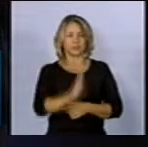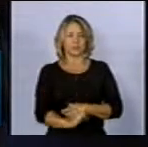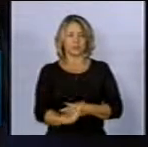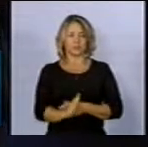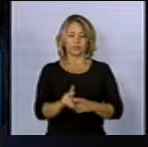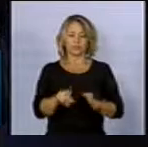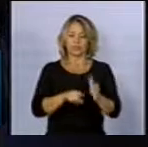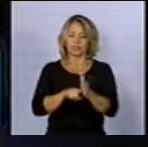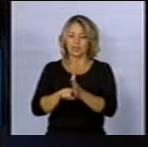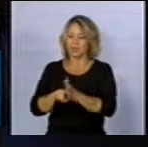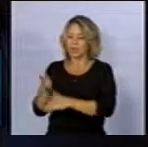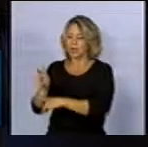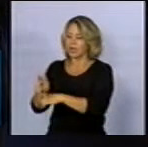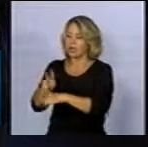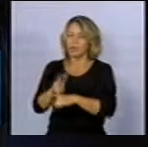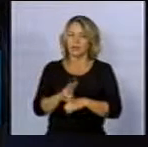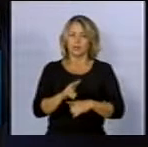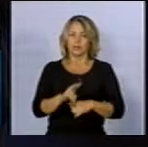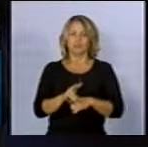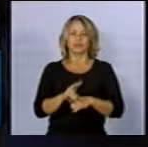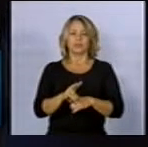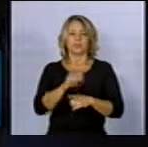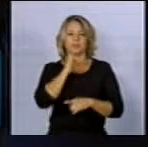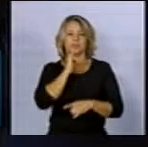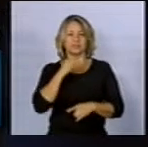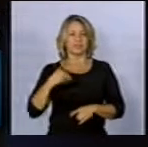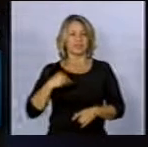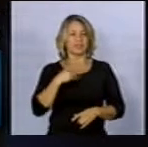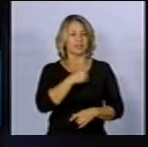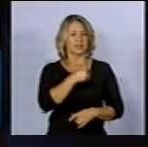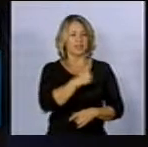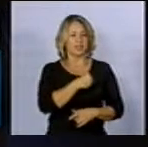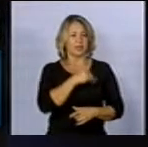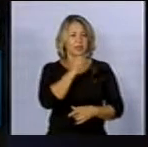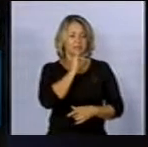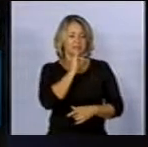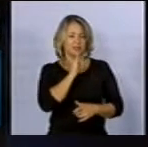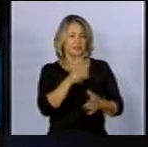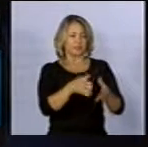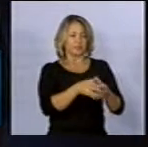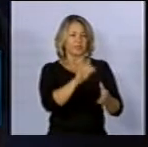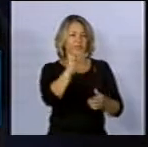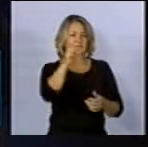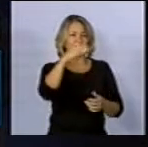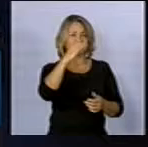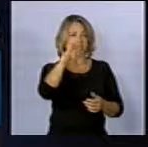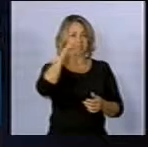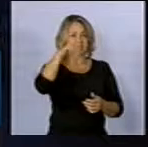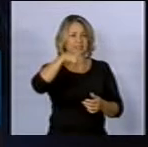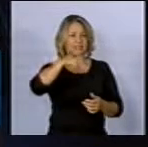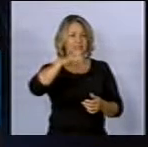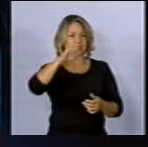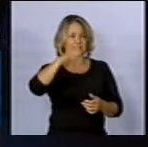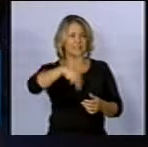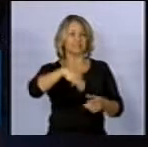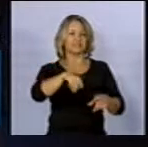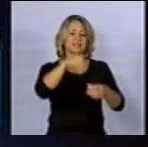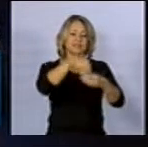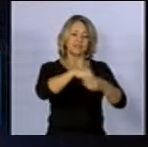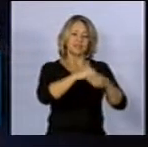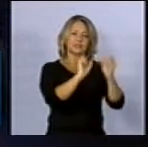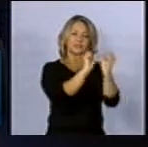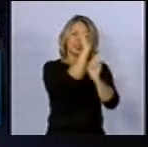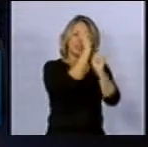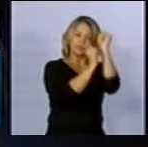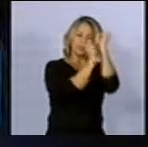regula a radioproteção por exemplo a cem eh regula na área da indústria a